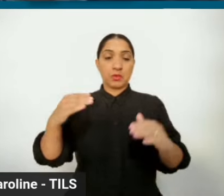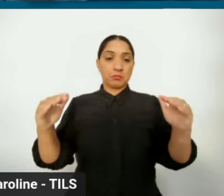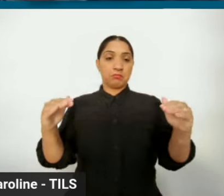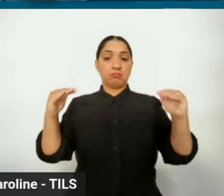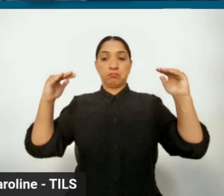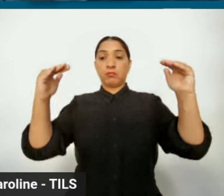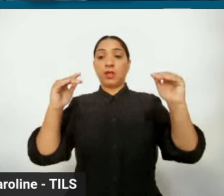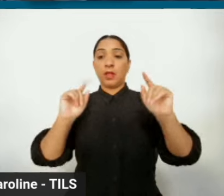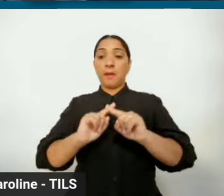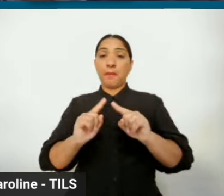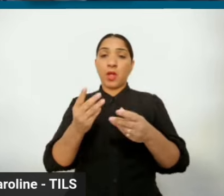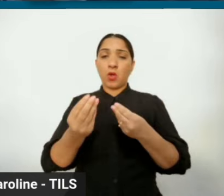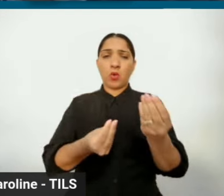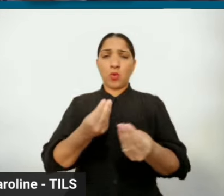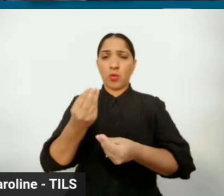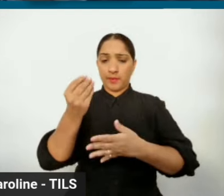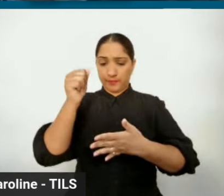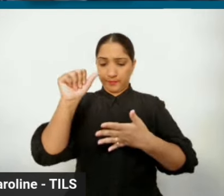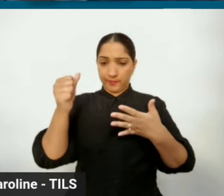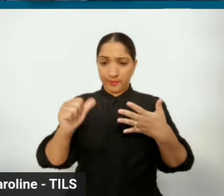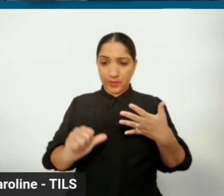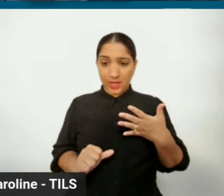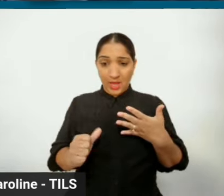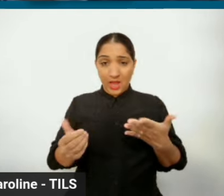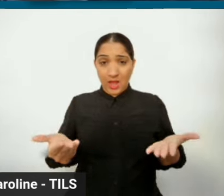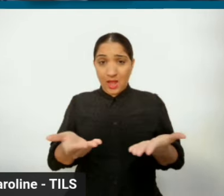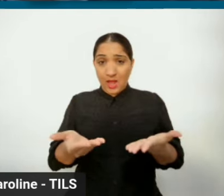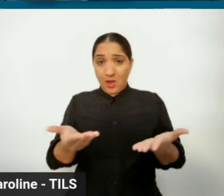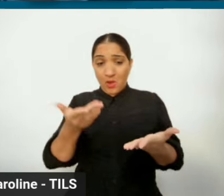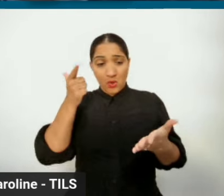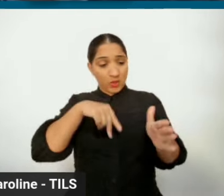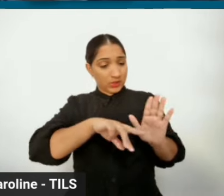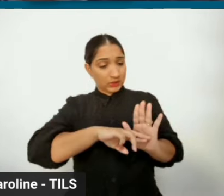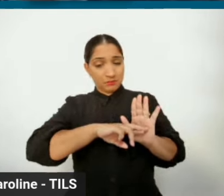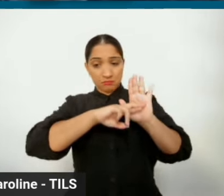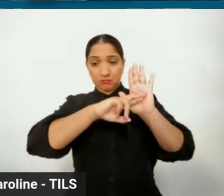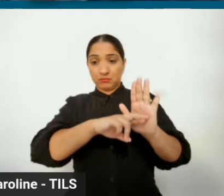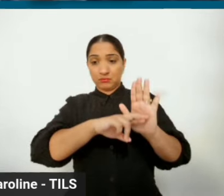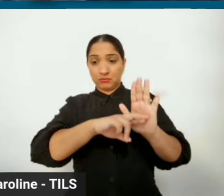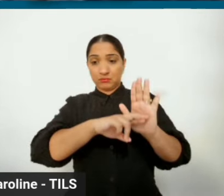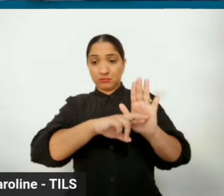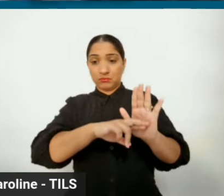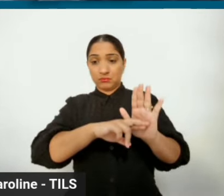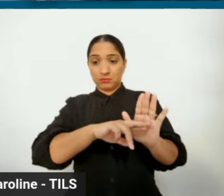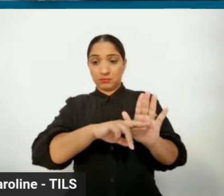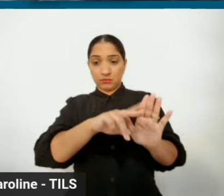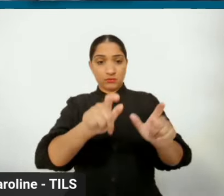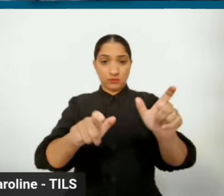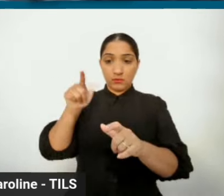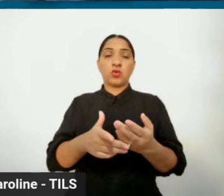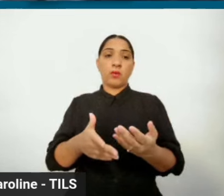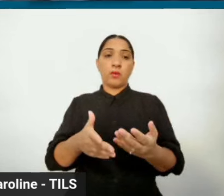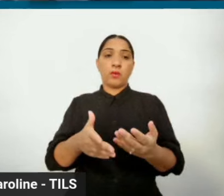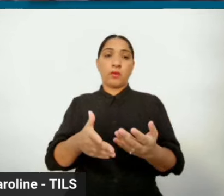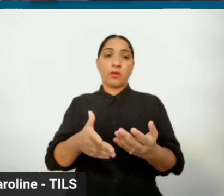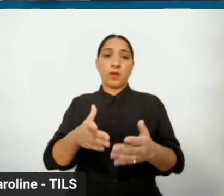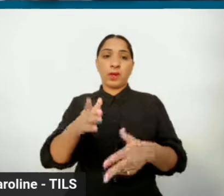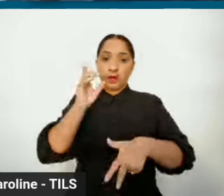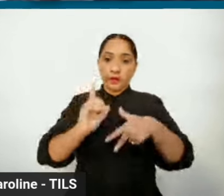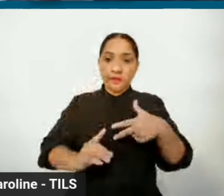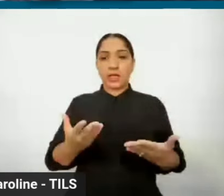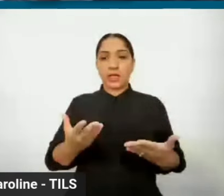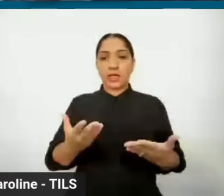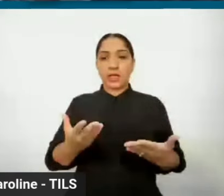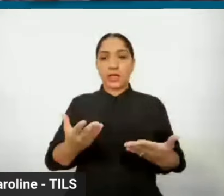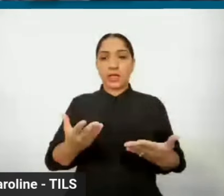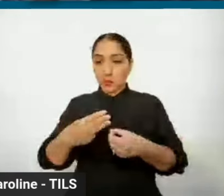é que o senhor avalia, nesse momento, a representatividade da pessoa com deficiência nos municípios, nas